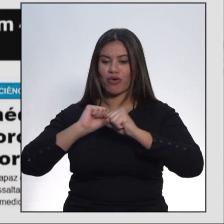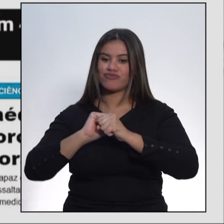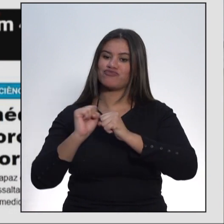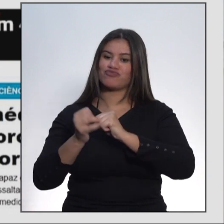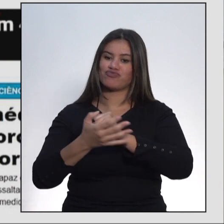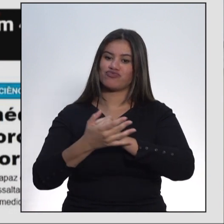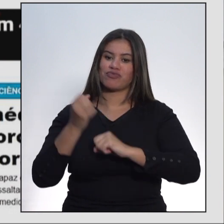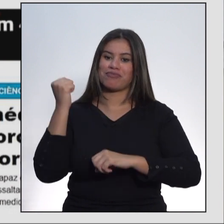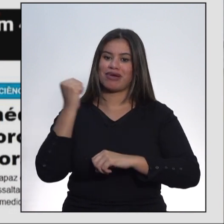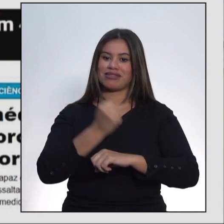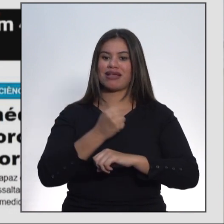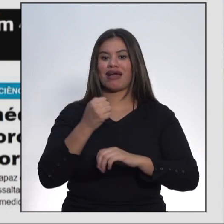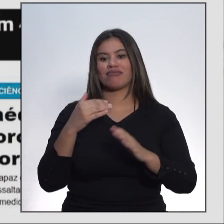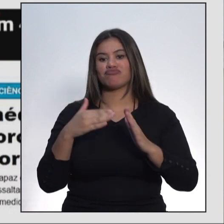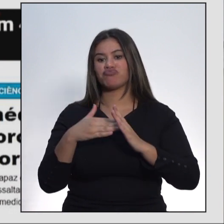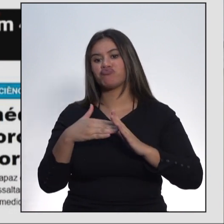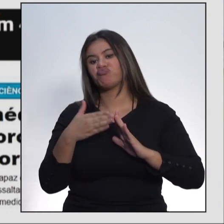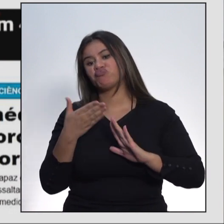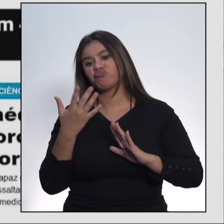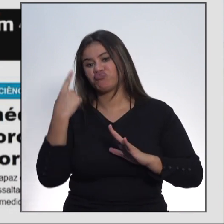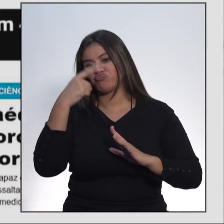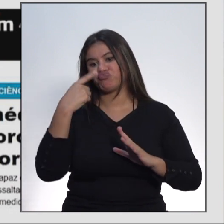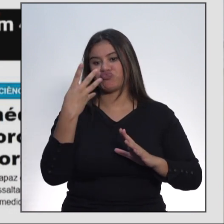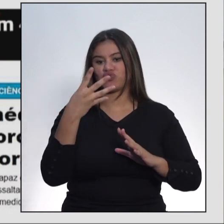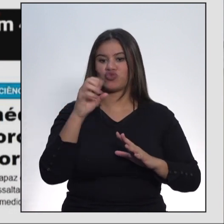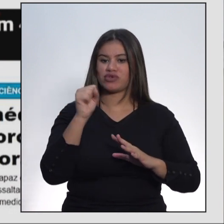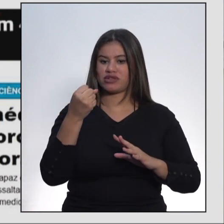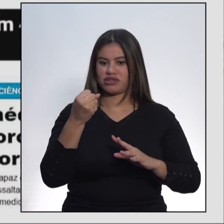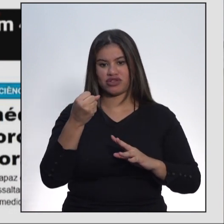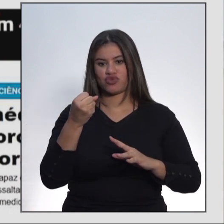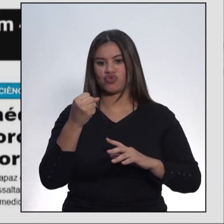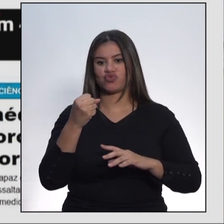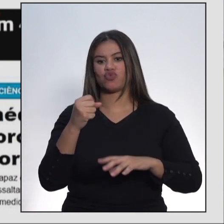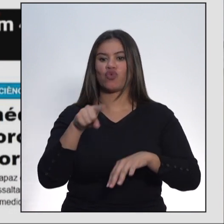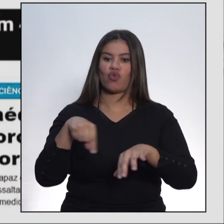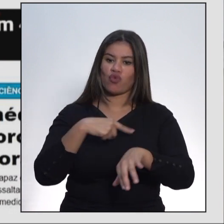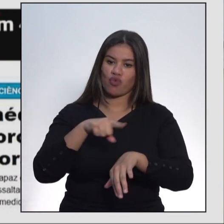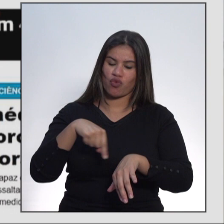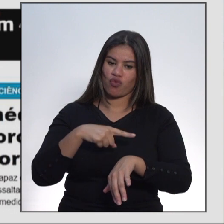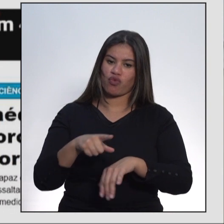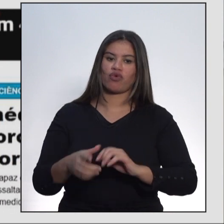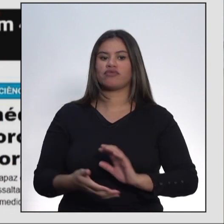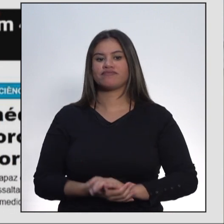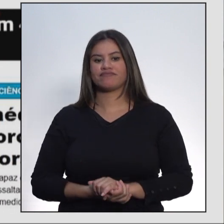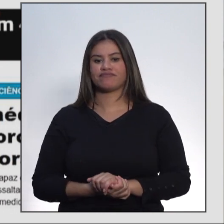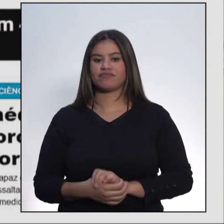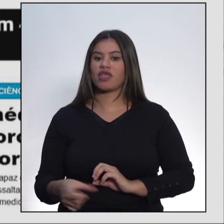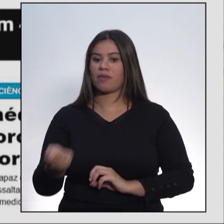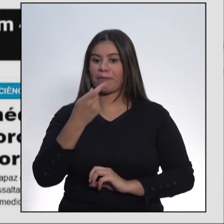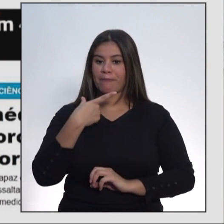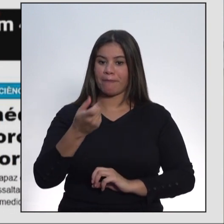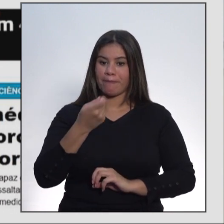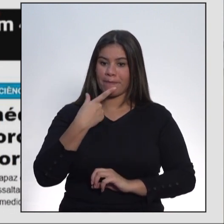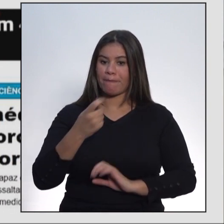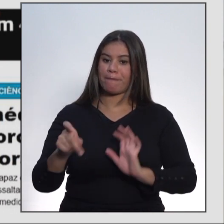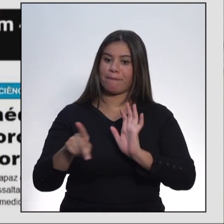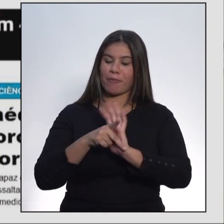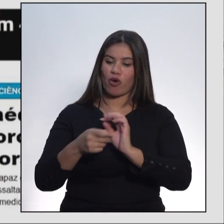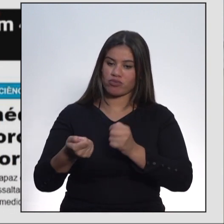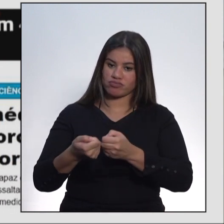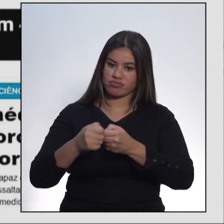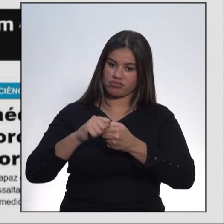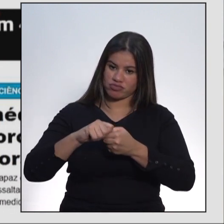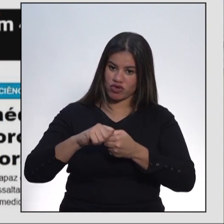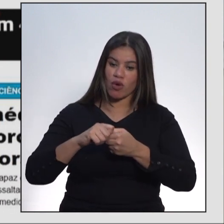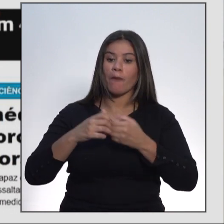Medicamento usado contra piolhos mostra resultados positivos no combate ao